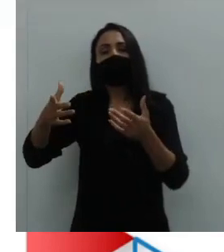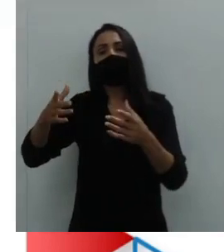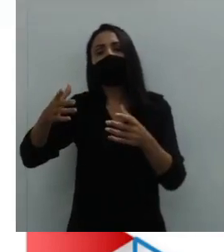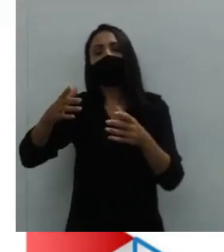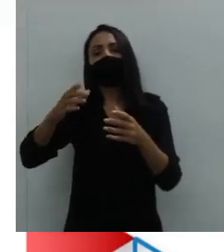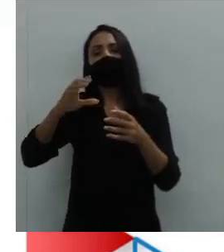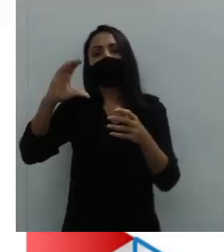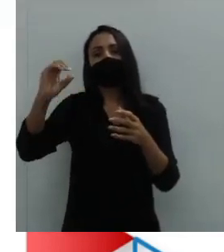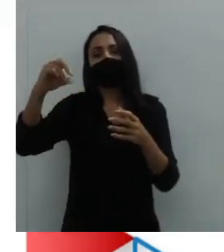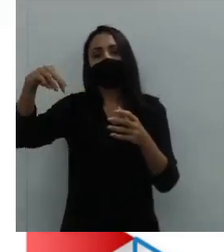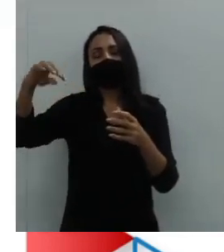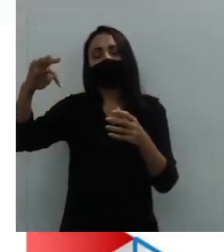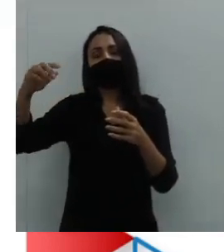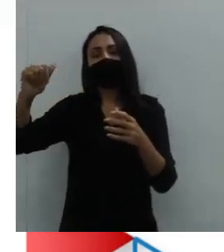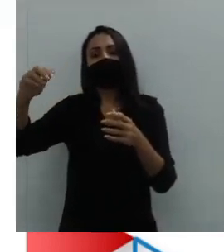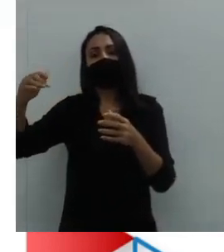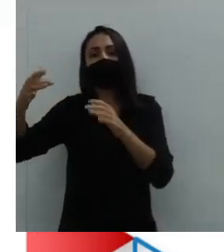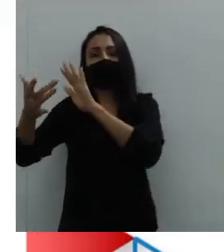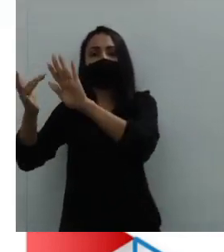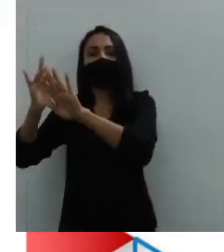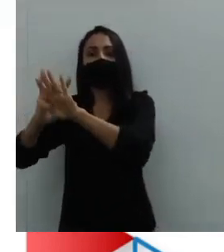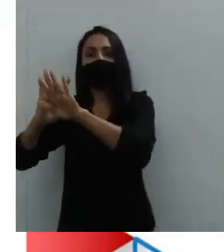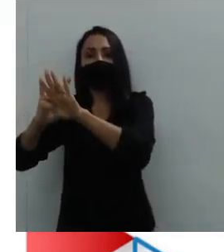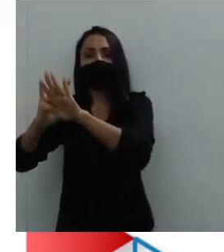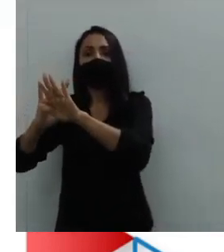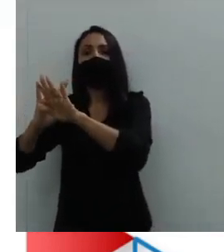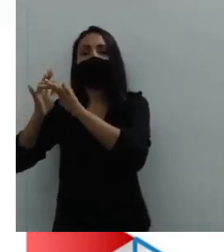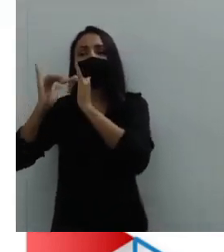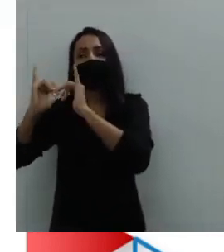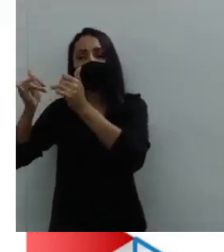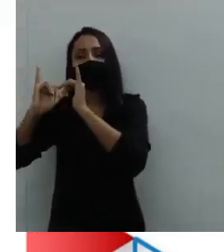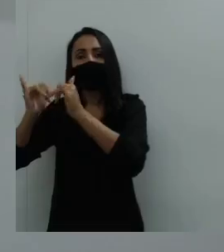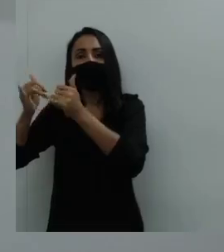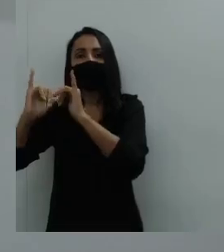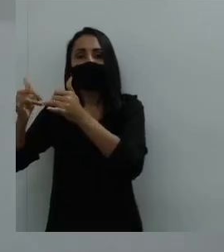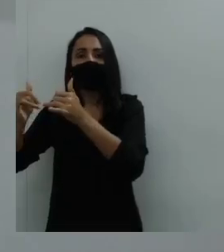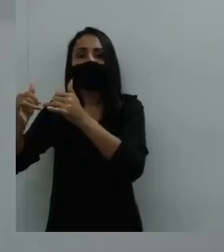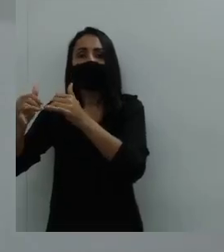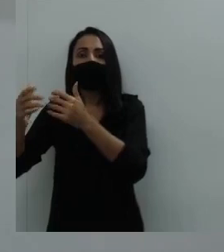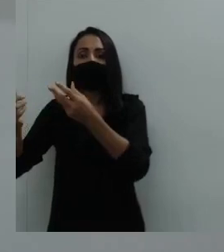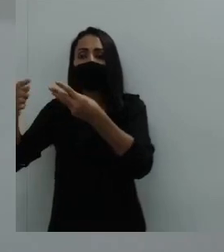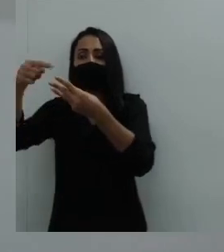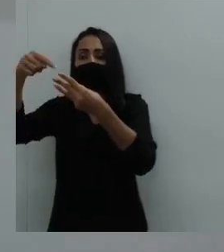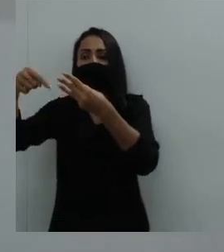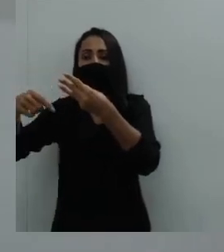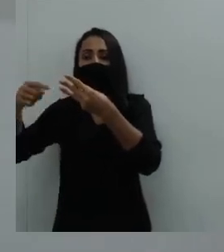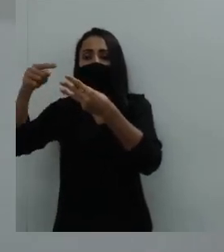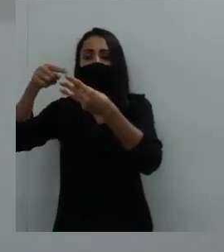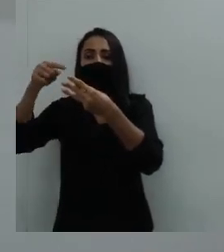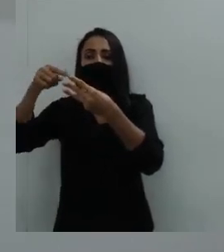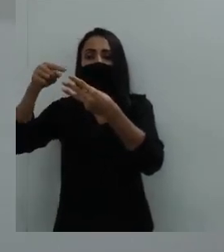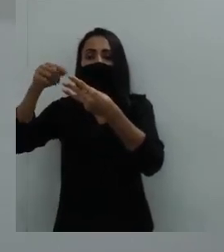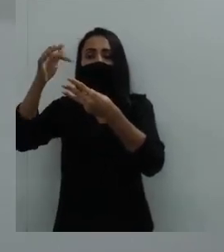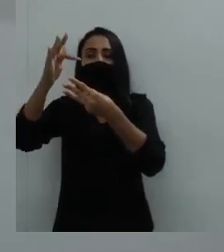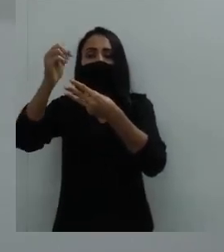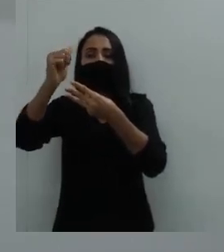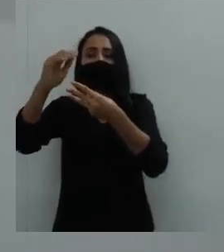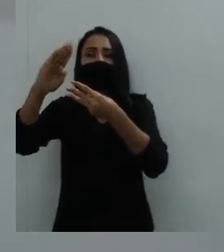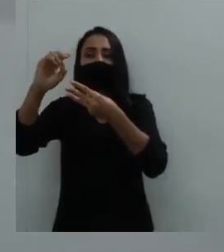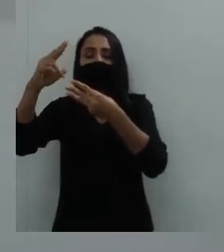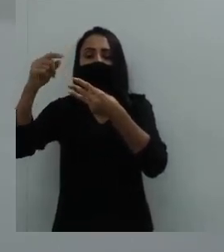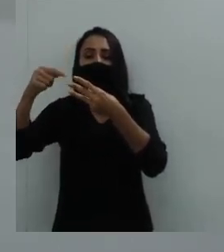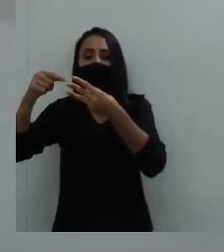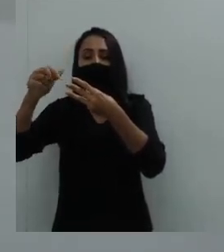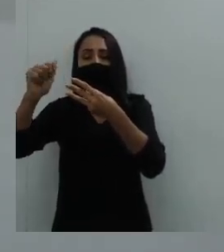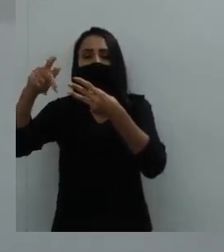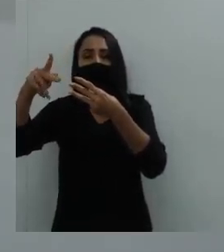que vocês vão ver comigo, é o quê? A fábula, certo? O apólogo, a parábola, lembrar bem disso. Vamos